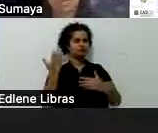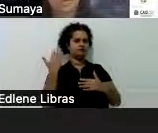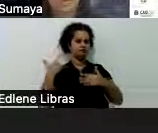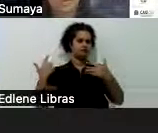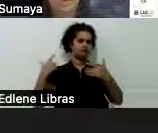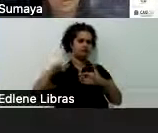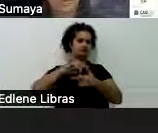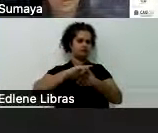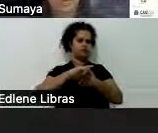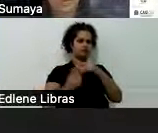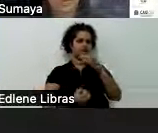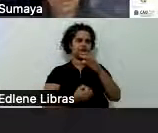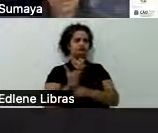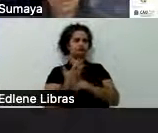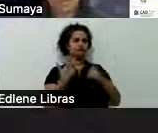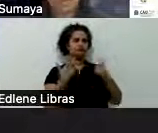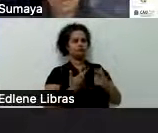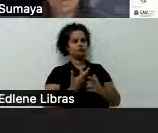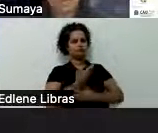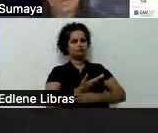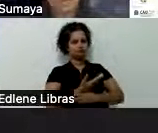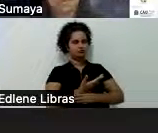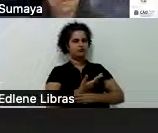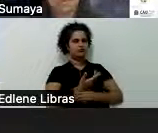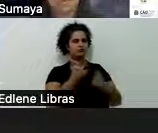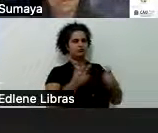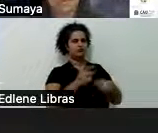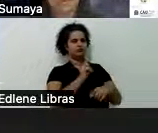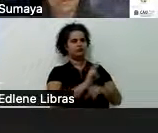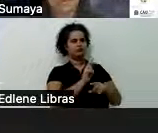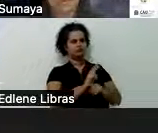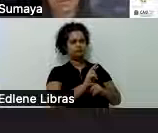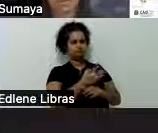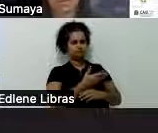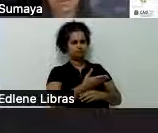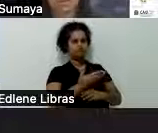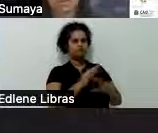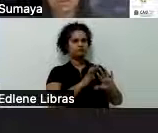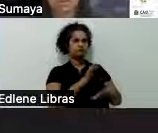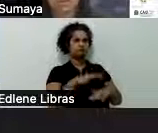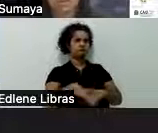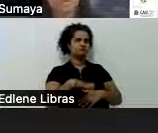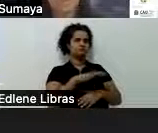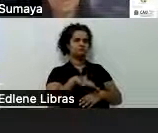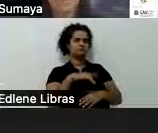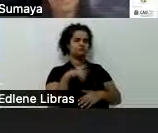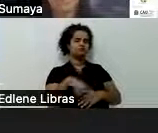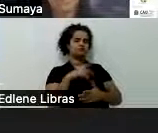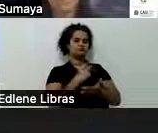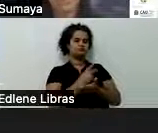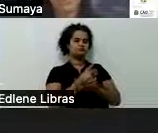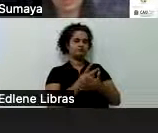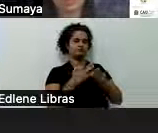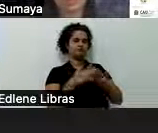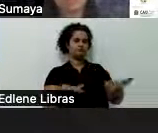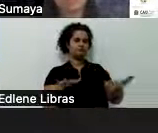foi criada, então, essa cobertura aqui para abrigar esses usos. Mas, em geral, o mobiliário é sempre assim, né?